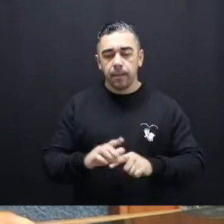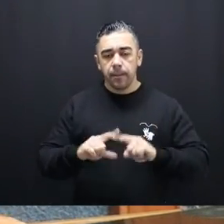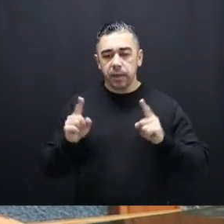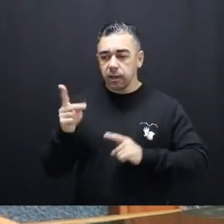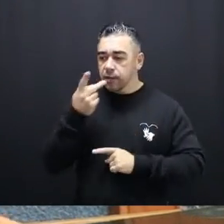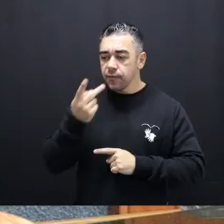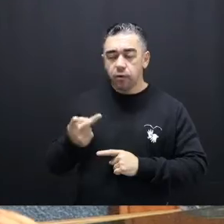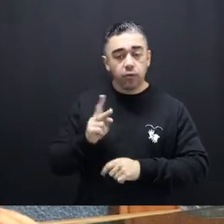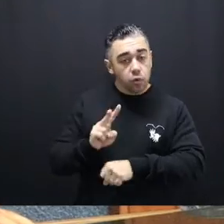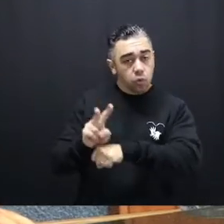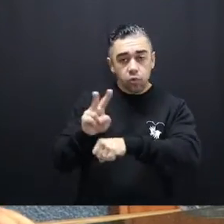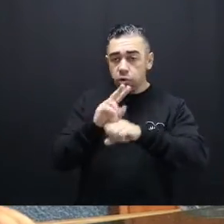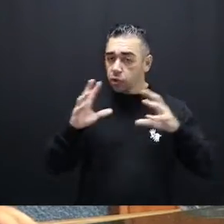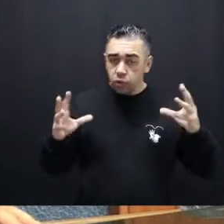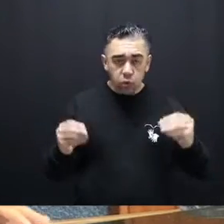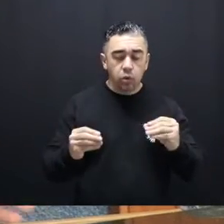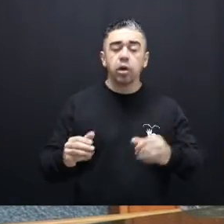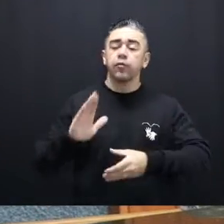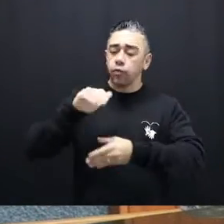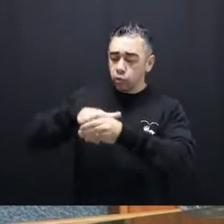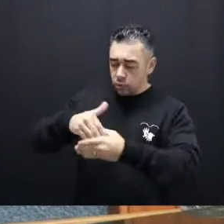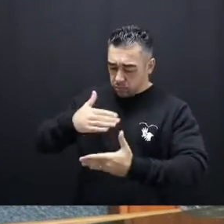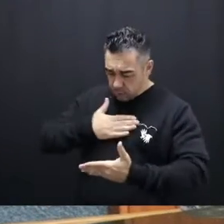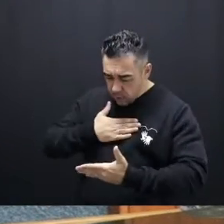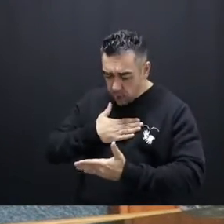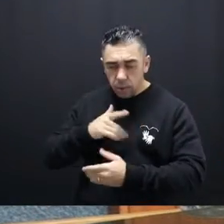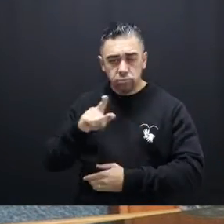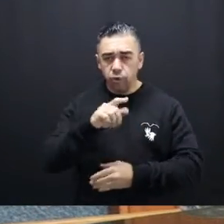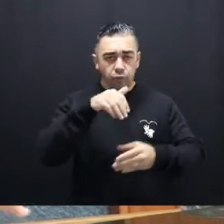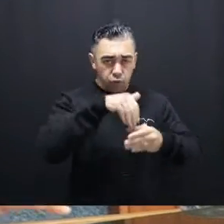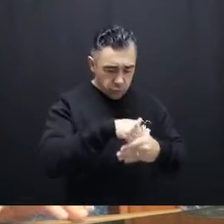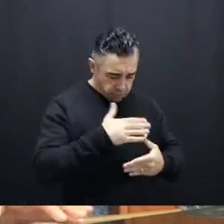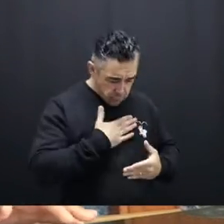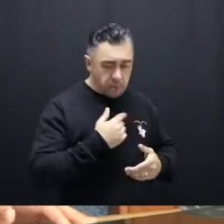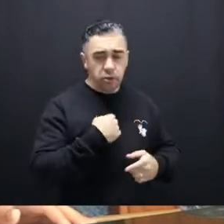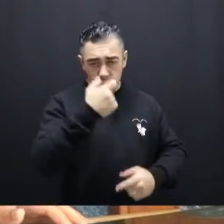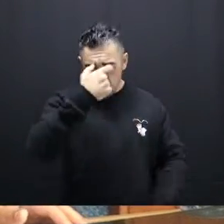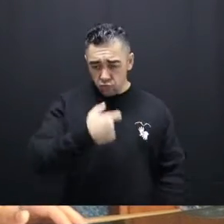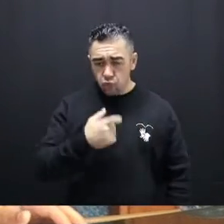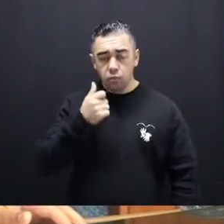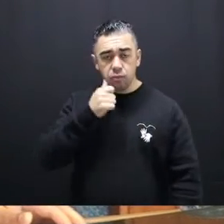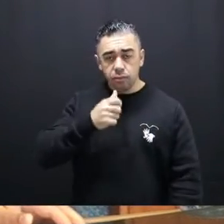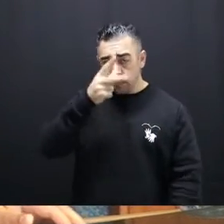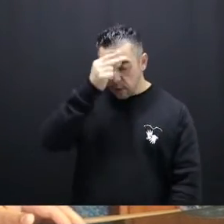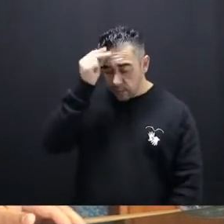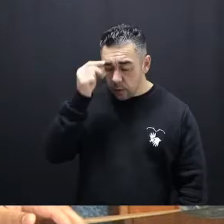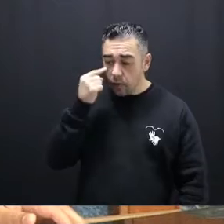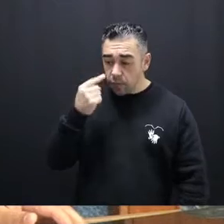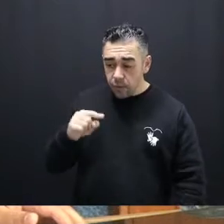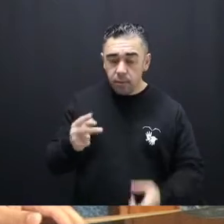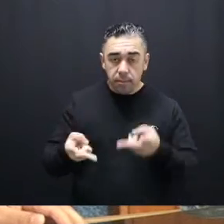eu sou prefeita de quem votou em mim quem votou em mim doido eu eu vejo essa esse carinho da nossa querida prefeita ali na sim